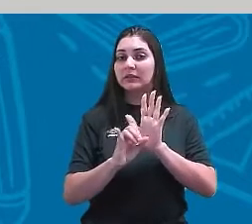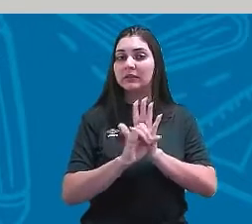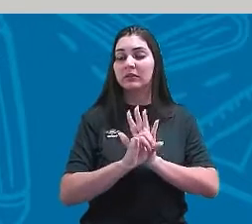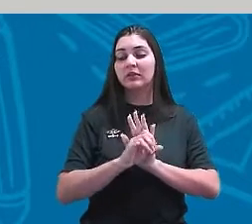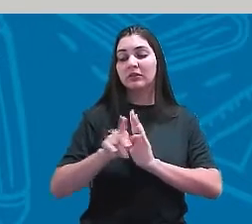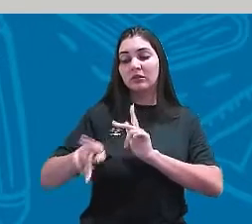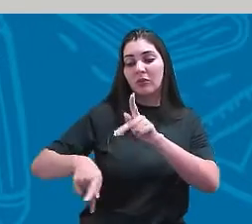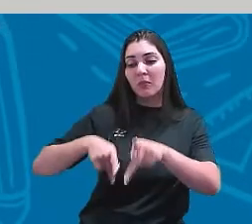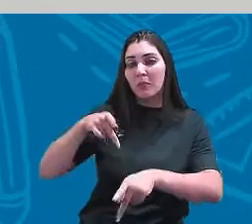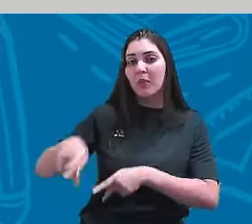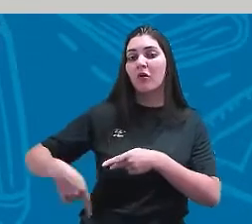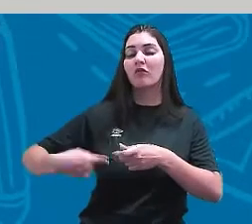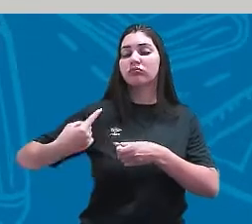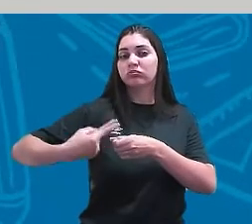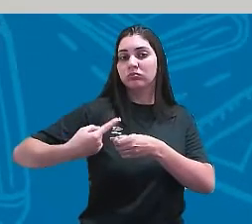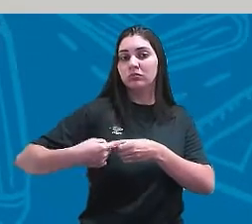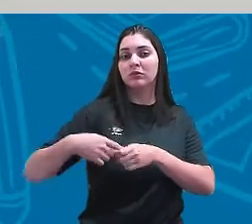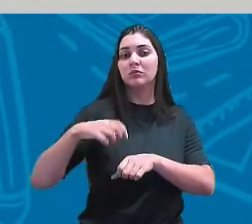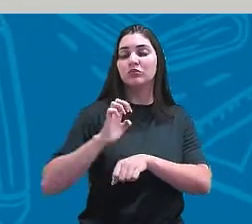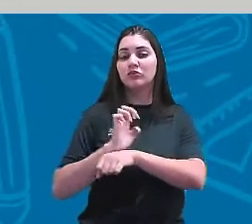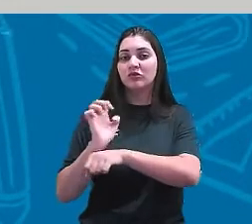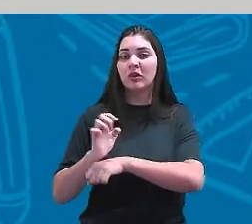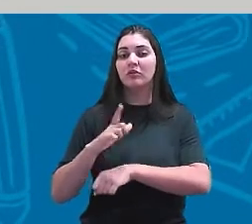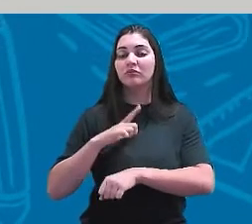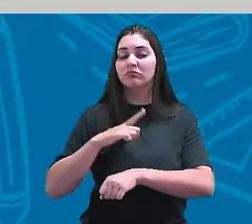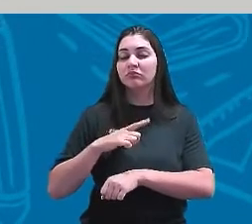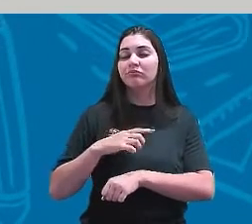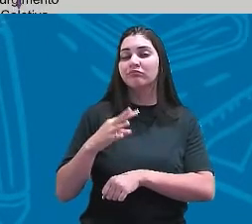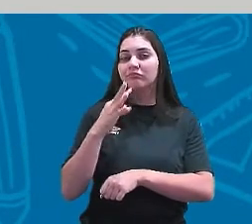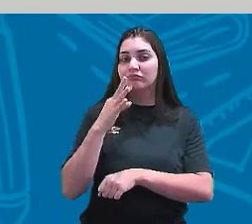daquele município, aquele estado, todos têm conhecimento.